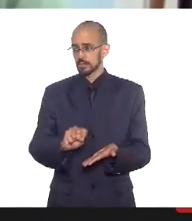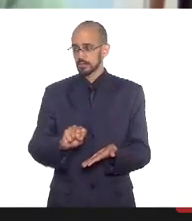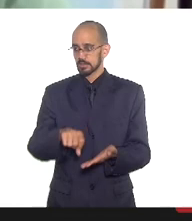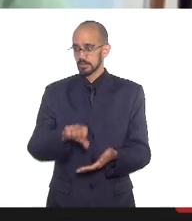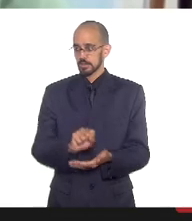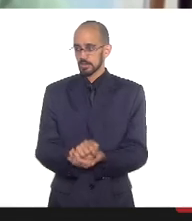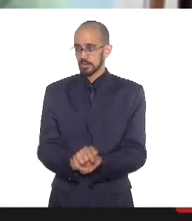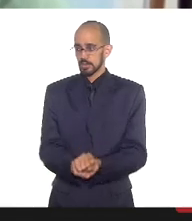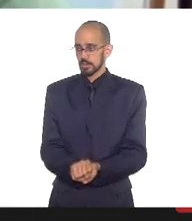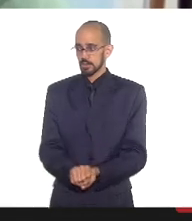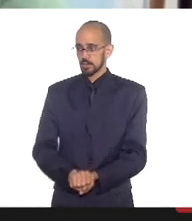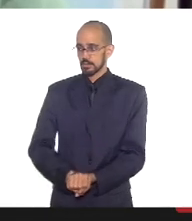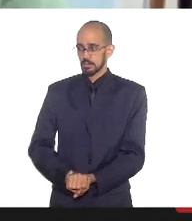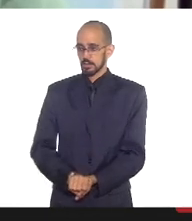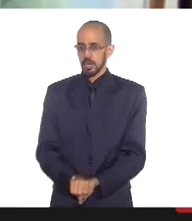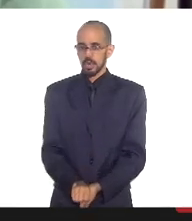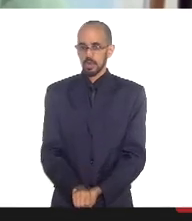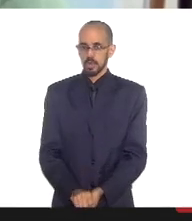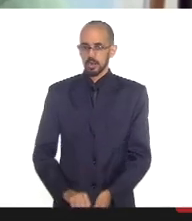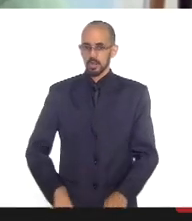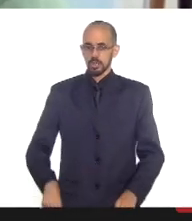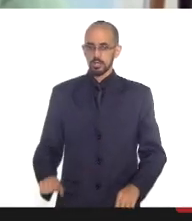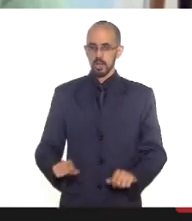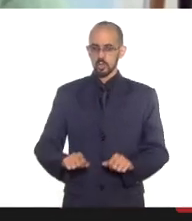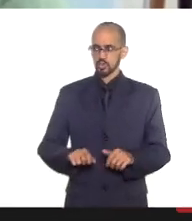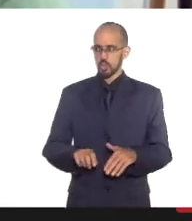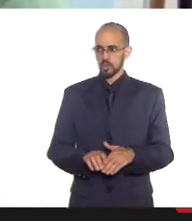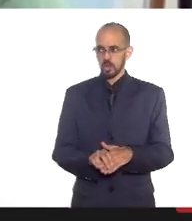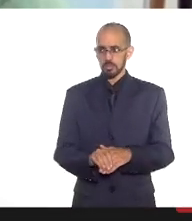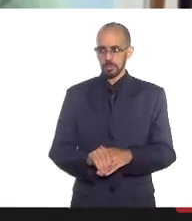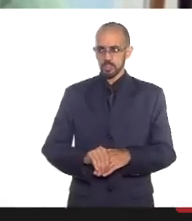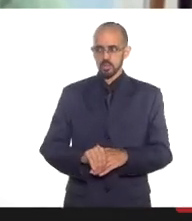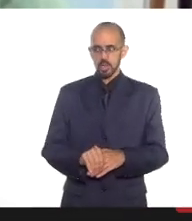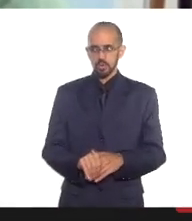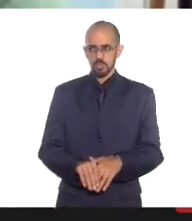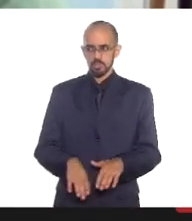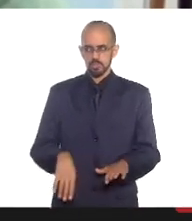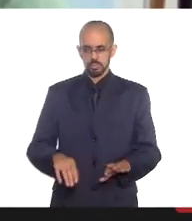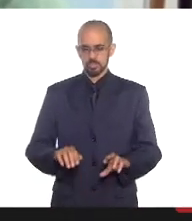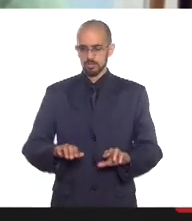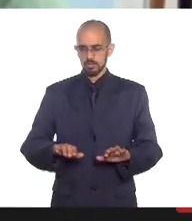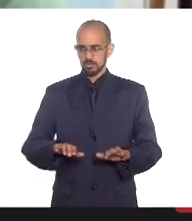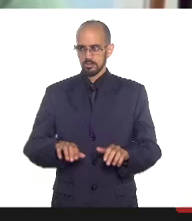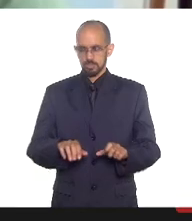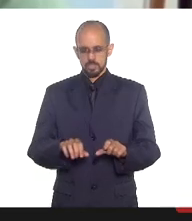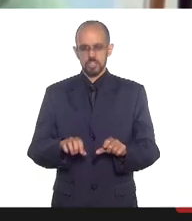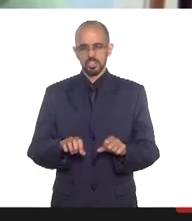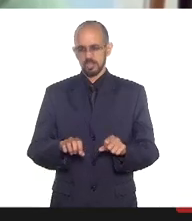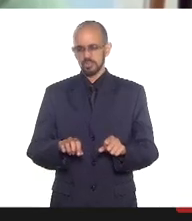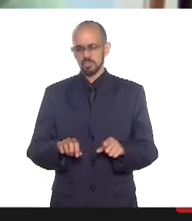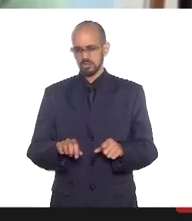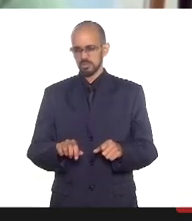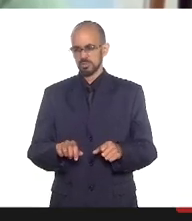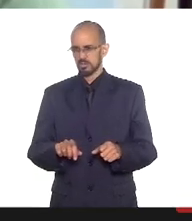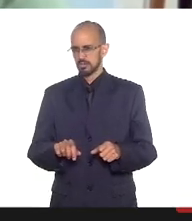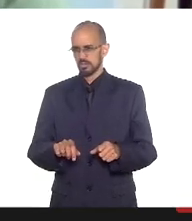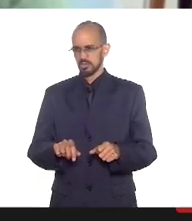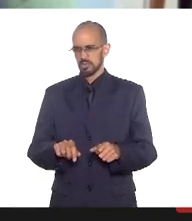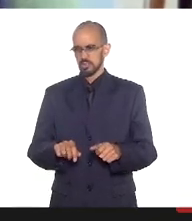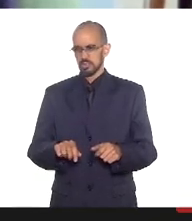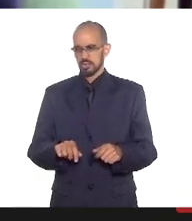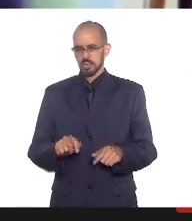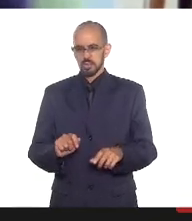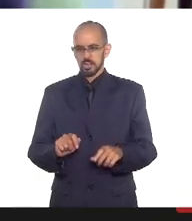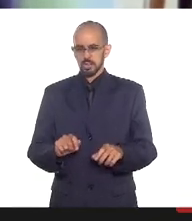muito do comentário não Doutora Thaís e de certa maneira lá ela acompanha o trabalho do remédio nas fiscalizações